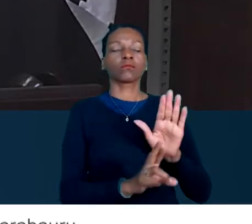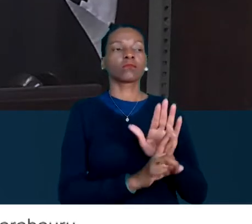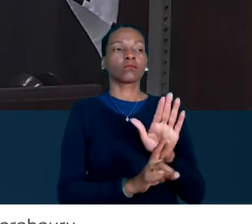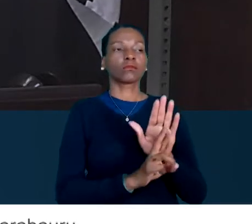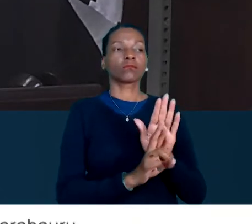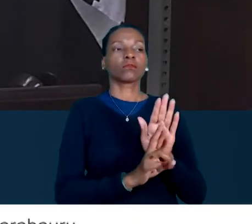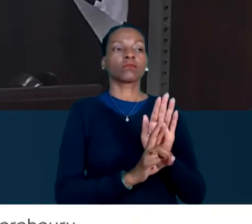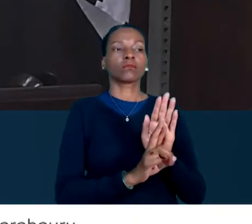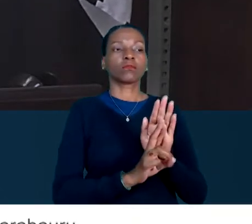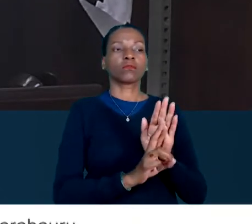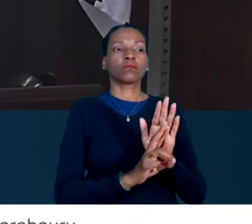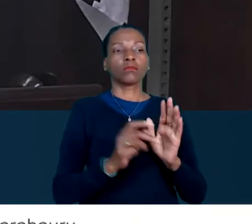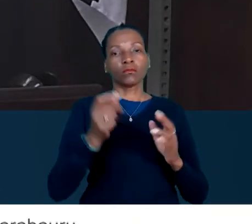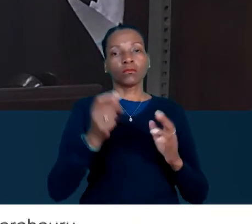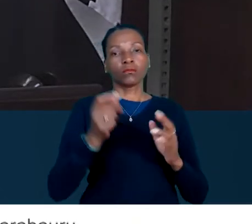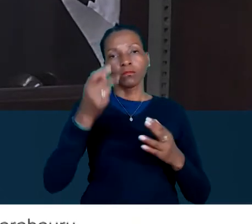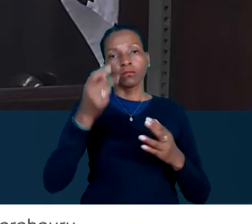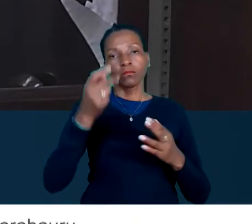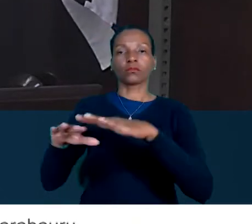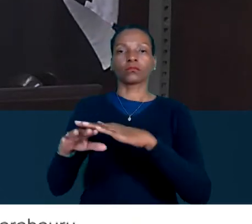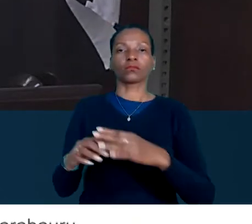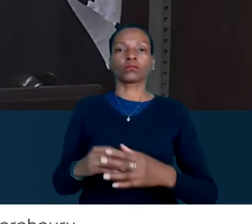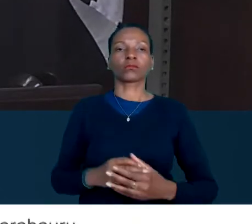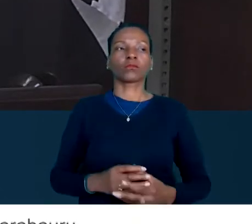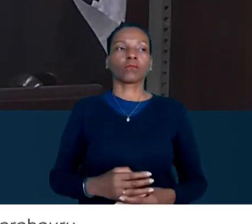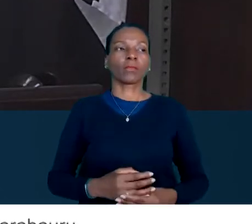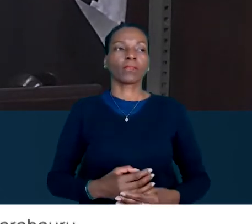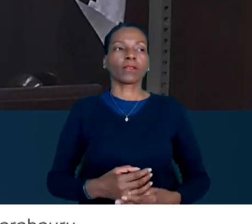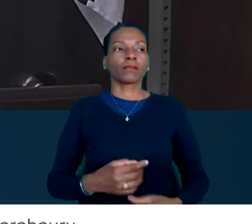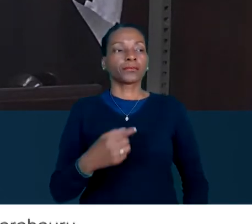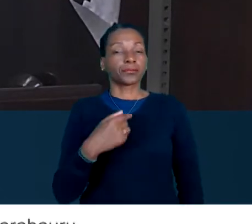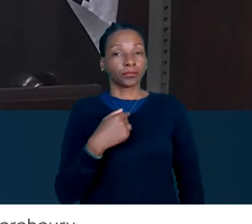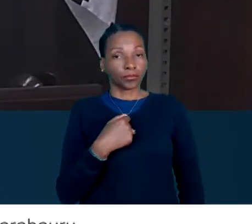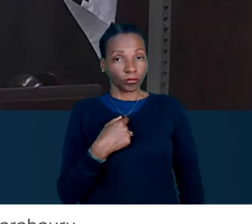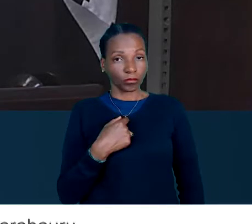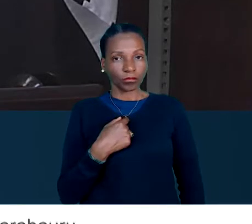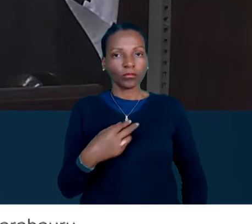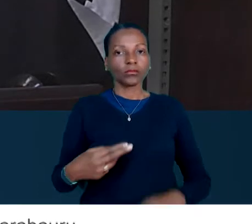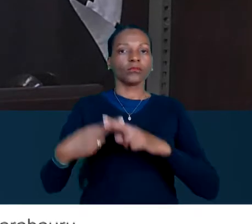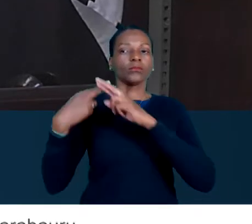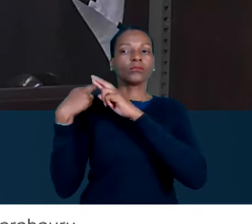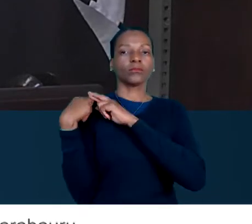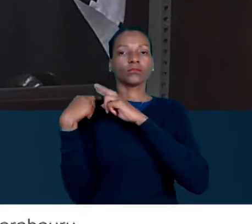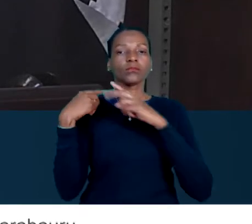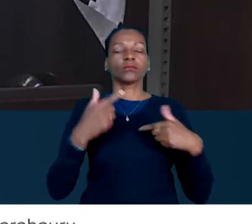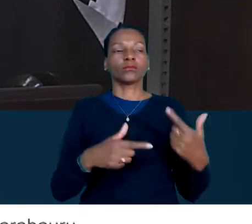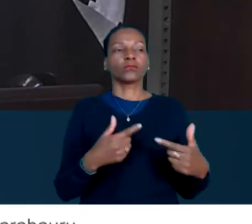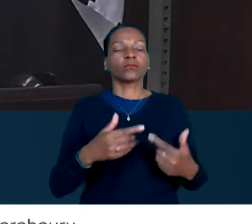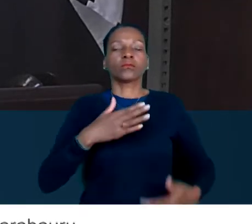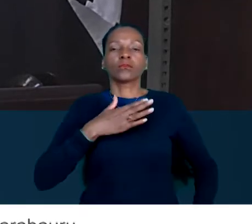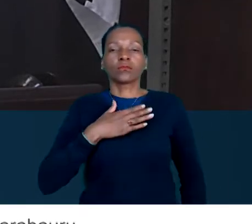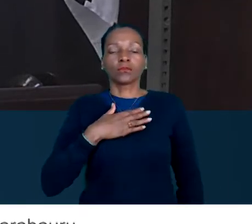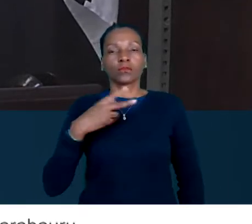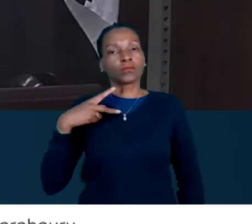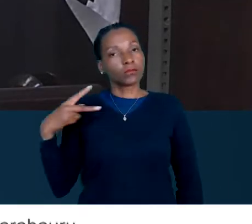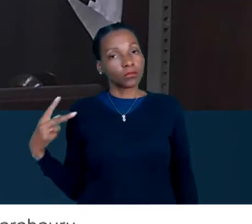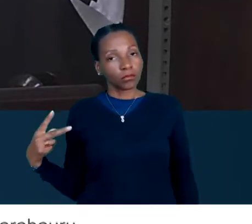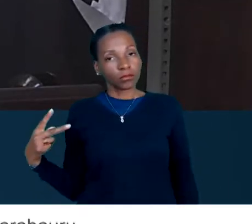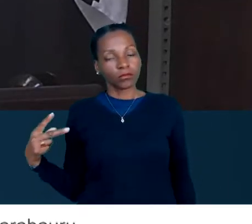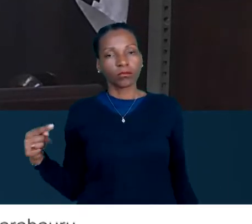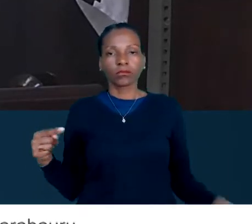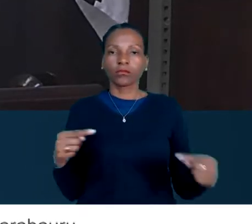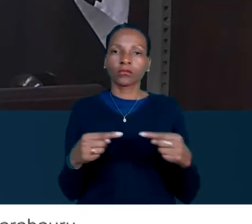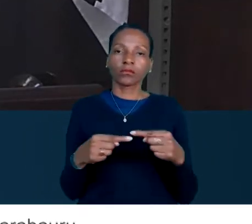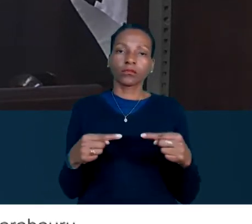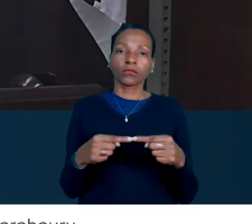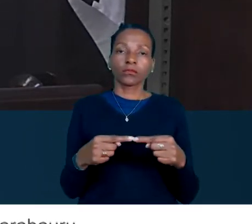população eu procuro exercer o meu mandato de acordo com as minhas convicções não tenho